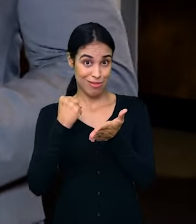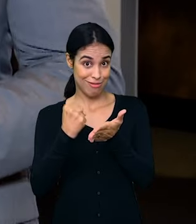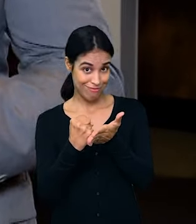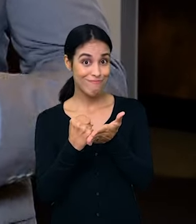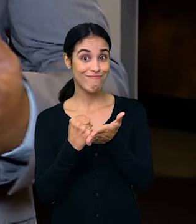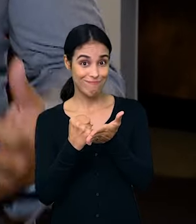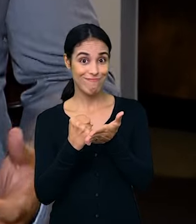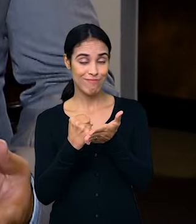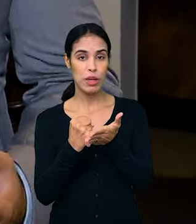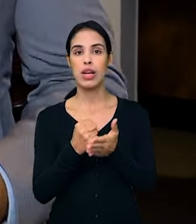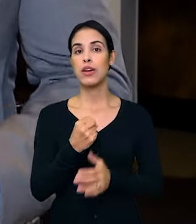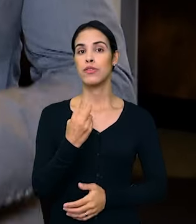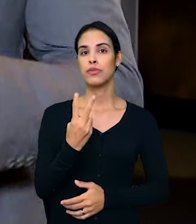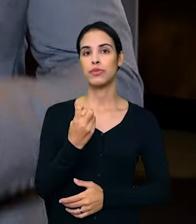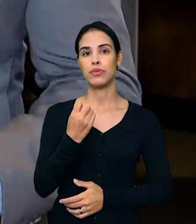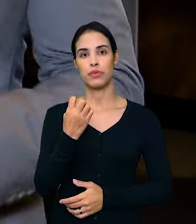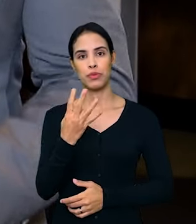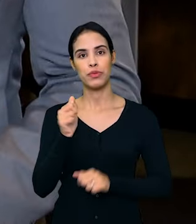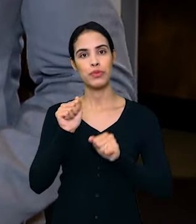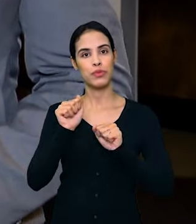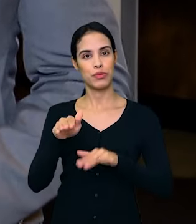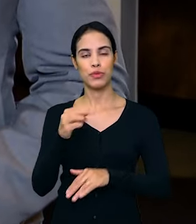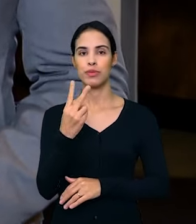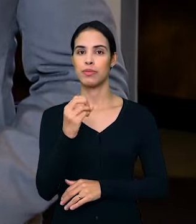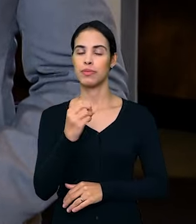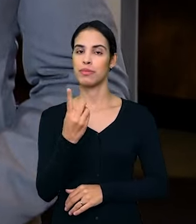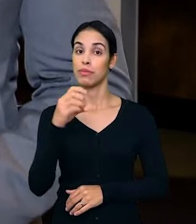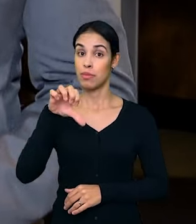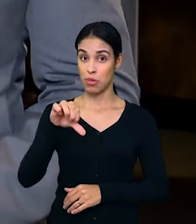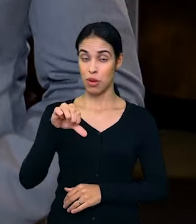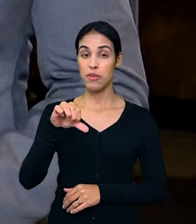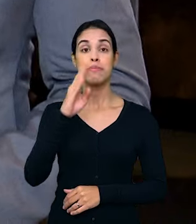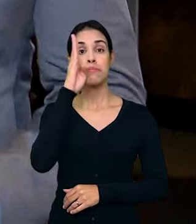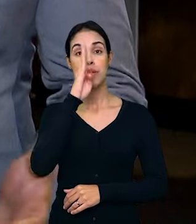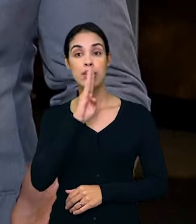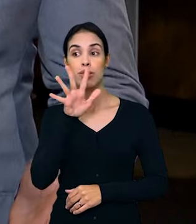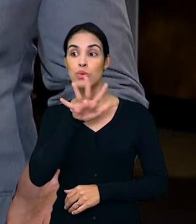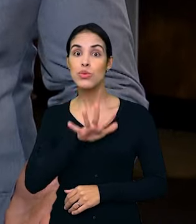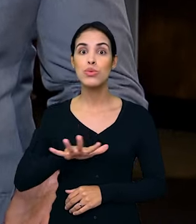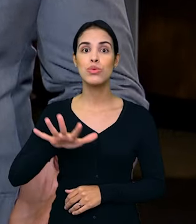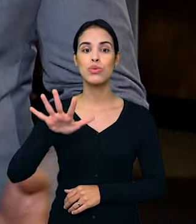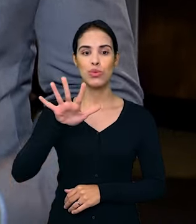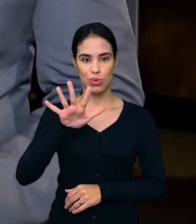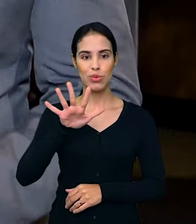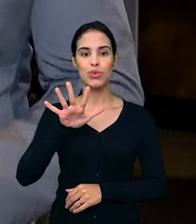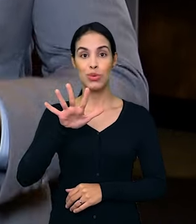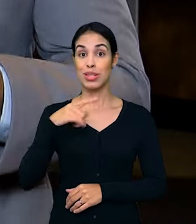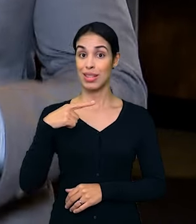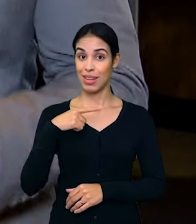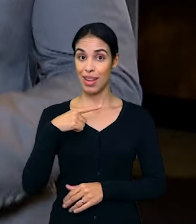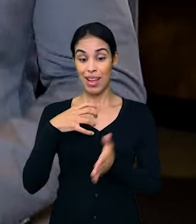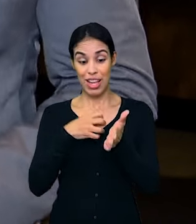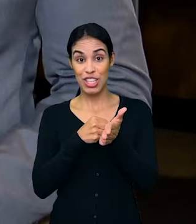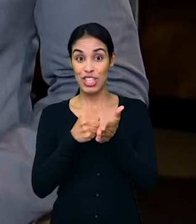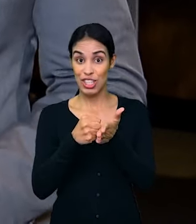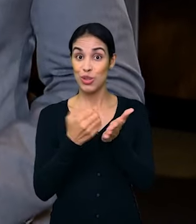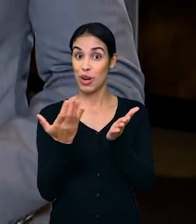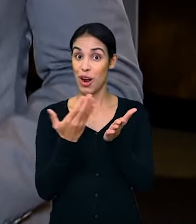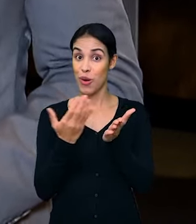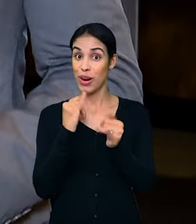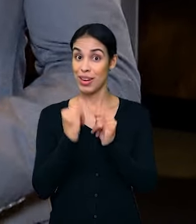se modernizou. Em 24 de setembro de 2019, os brasileiros passaram a contar com a Carteira de